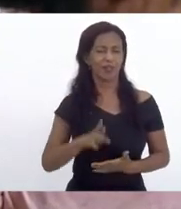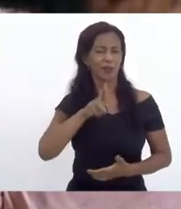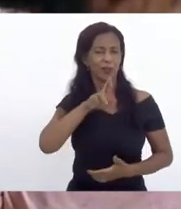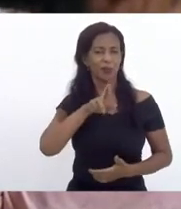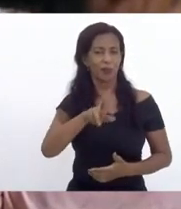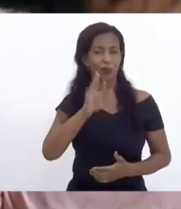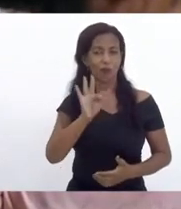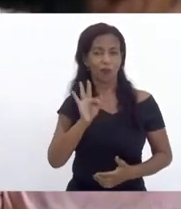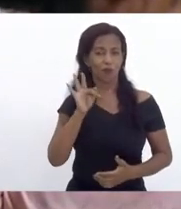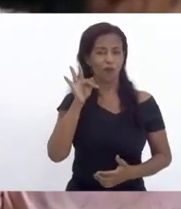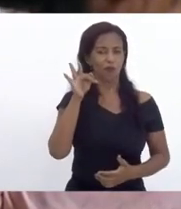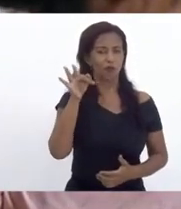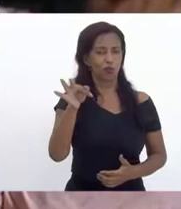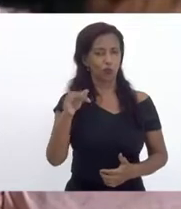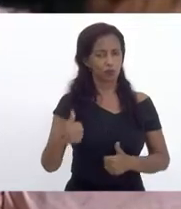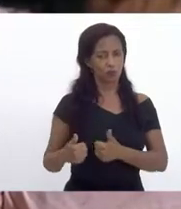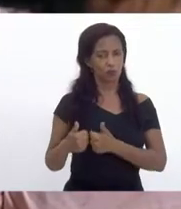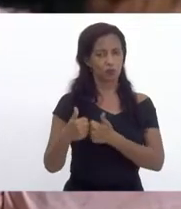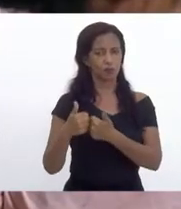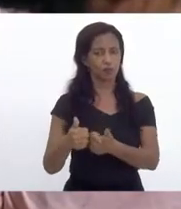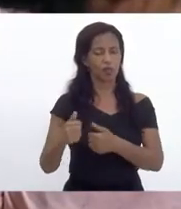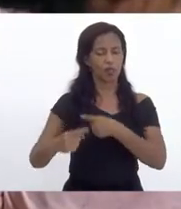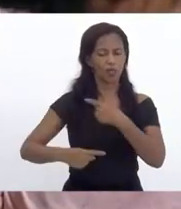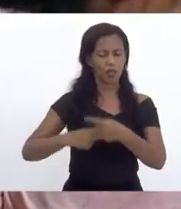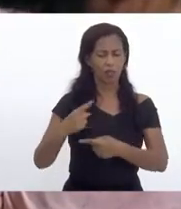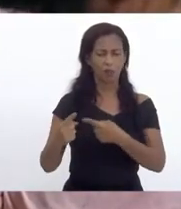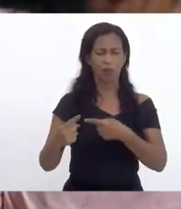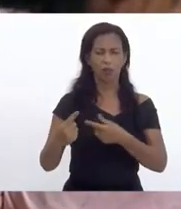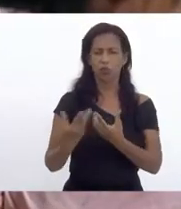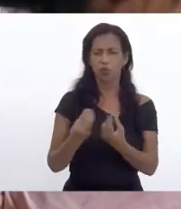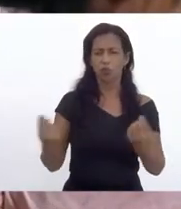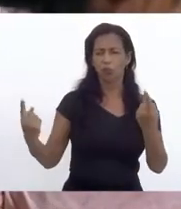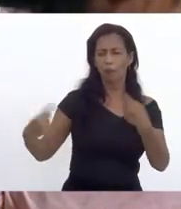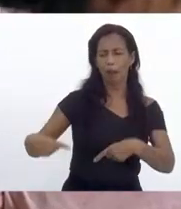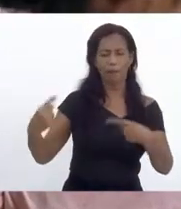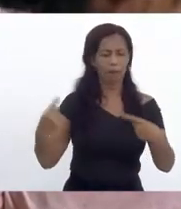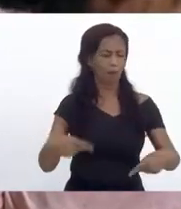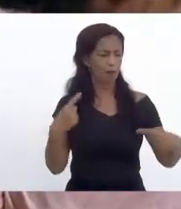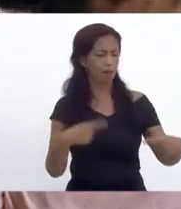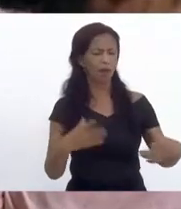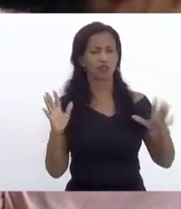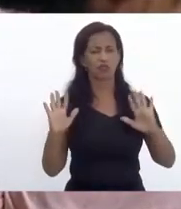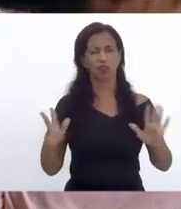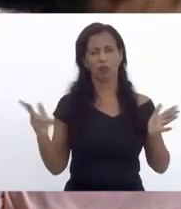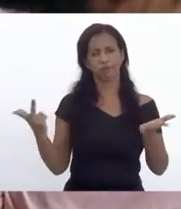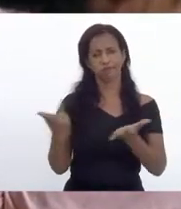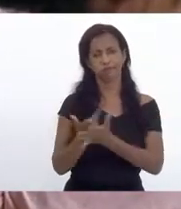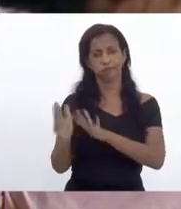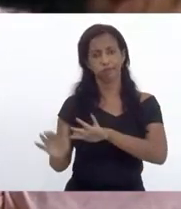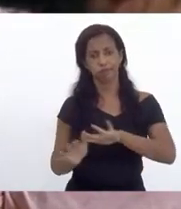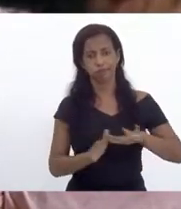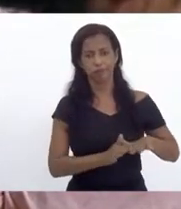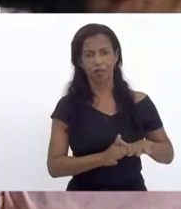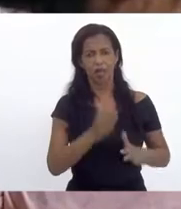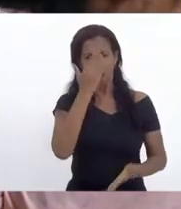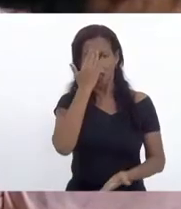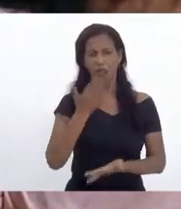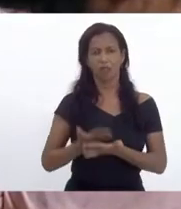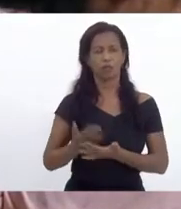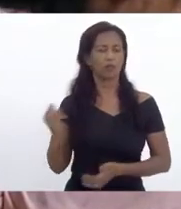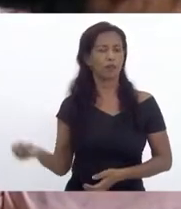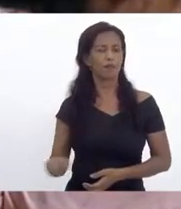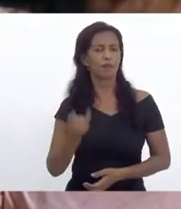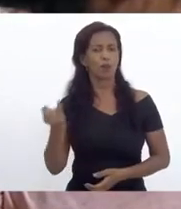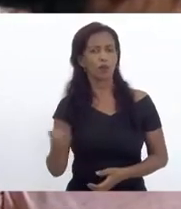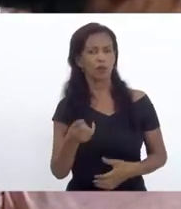resultados futuros mais sólidos, depois de tantos desafios que a gente vem passando. Acredito na extrema importância que o